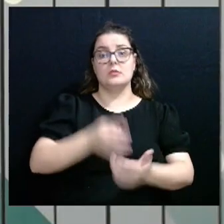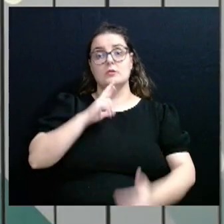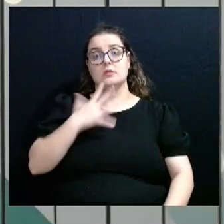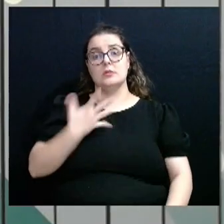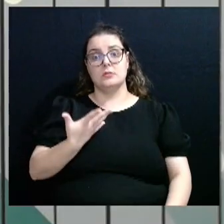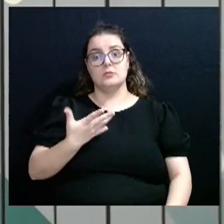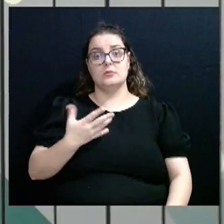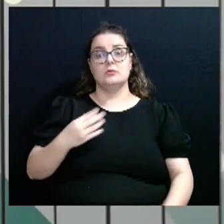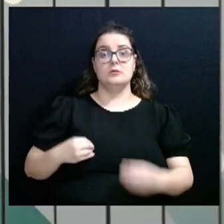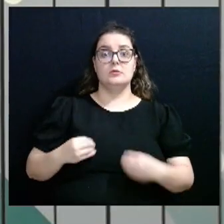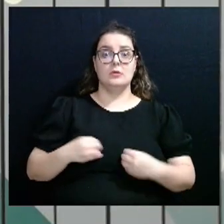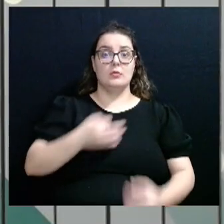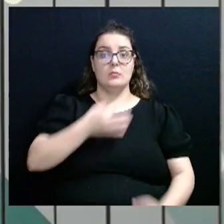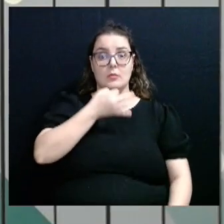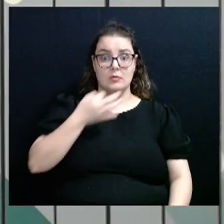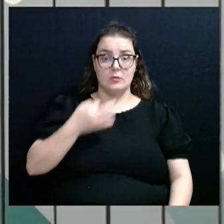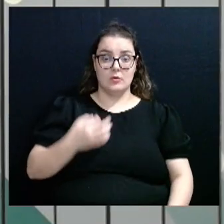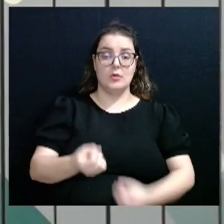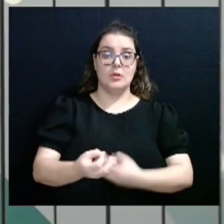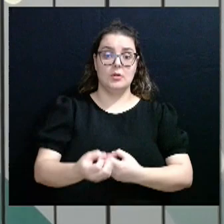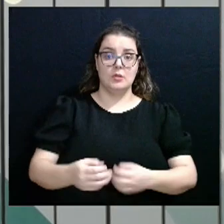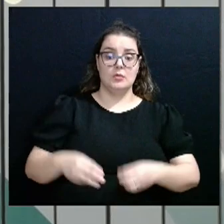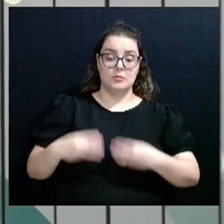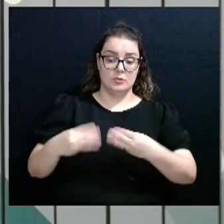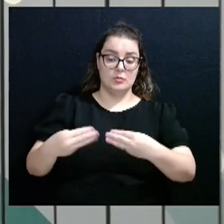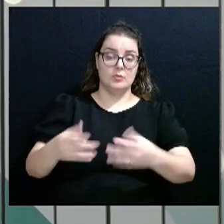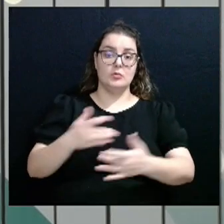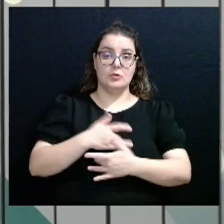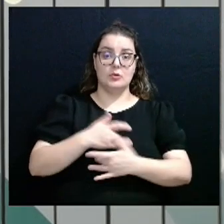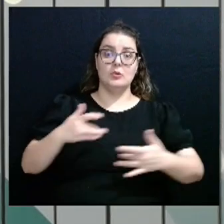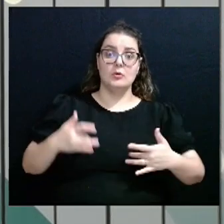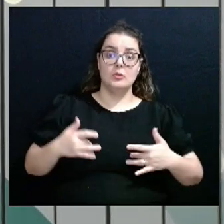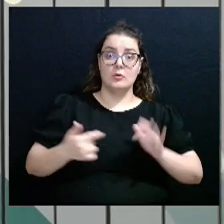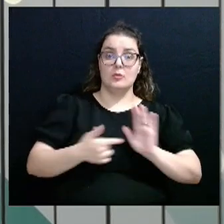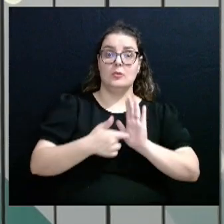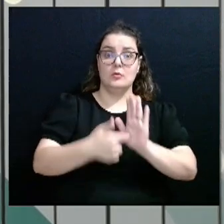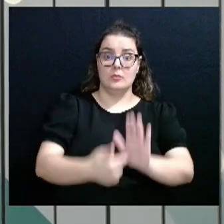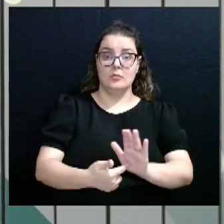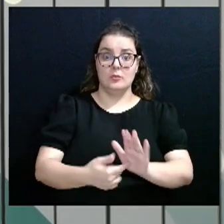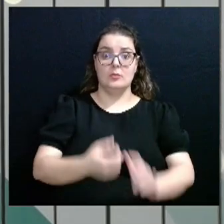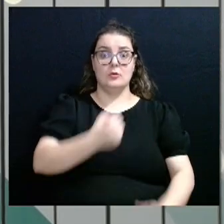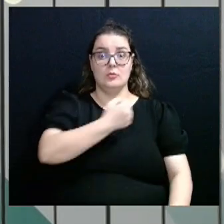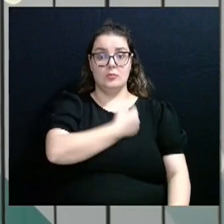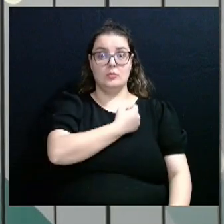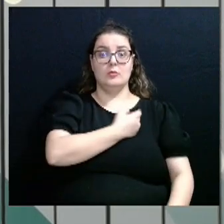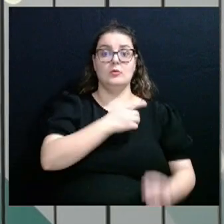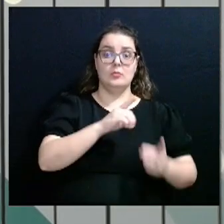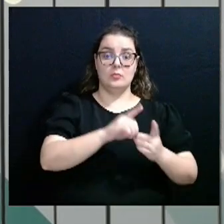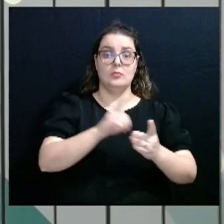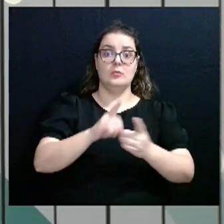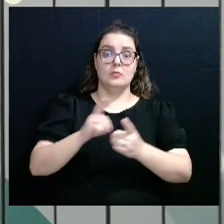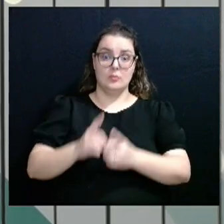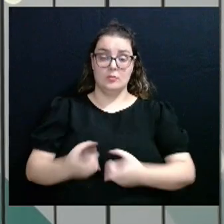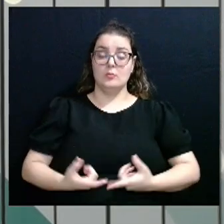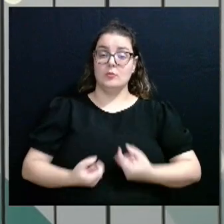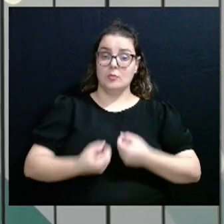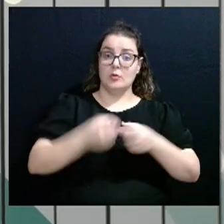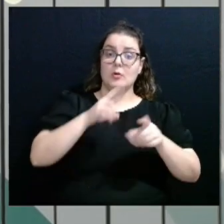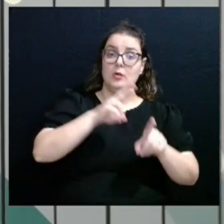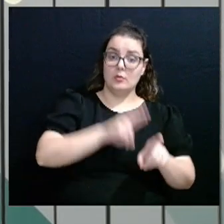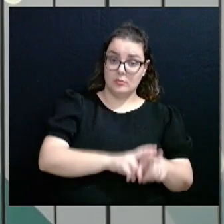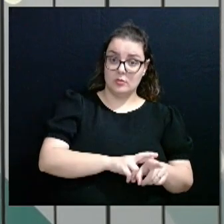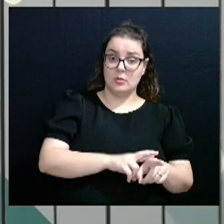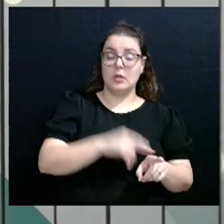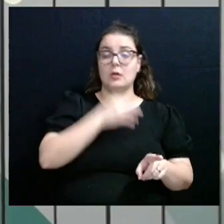Perfeito. Agora, dados do Ministério da Saúde mostram que o número de atendimentos por câncer de próstata em homens com